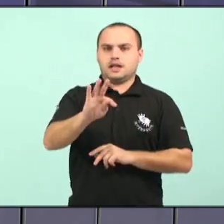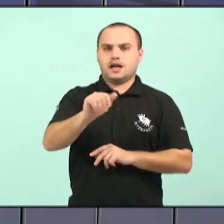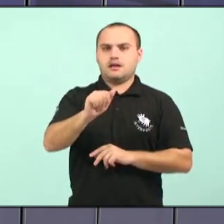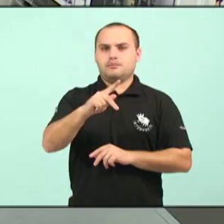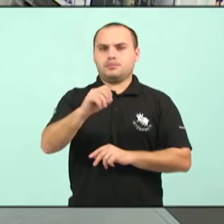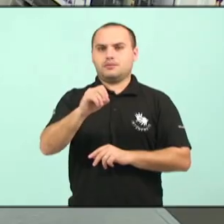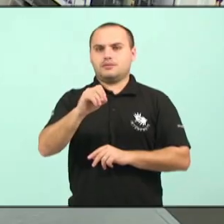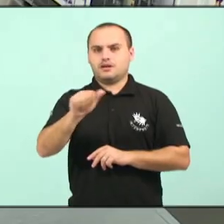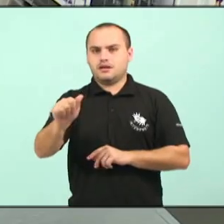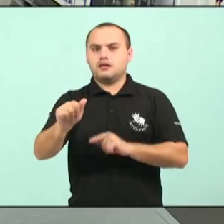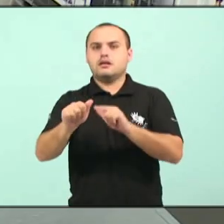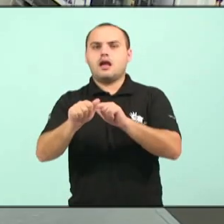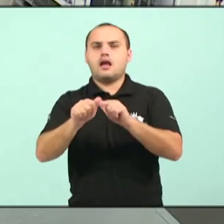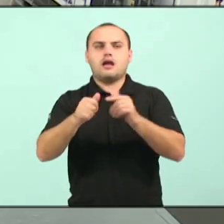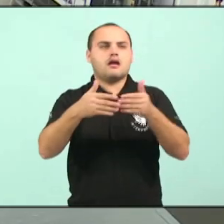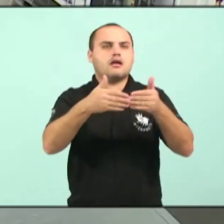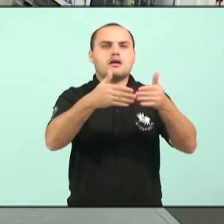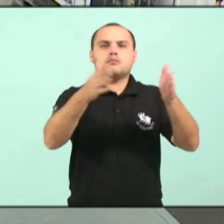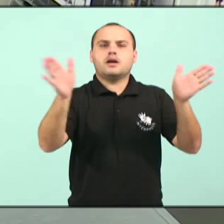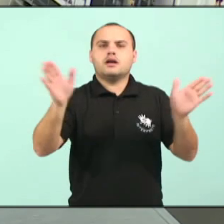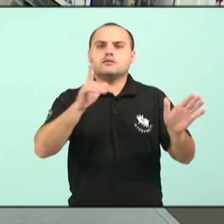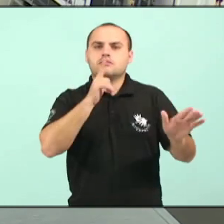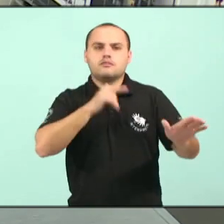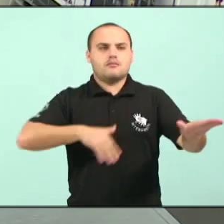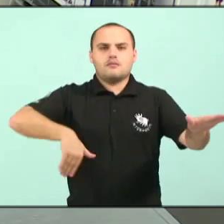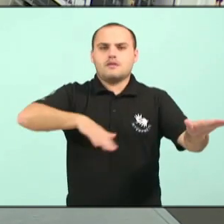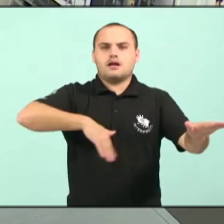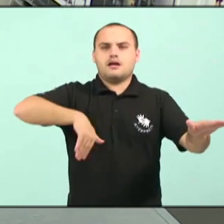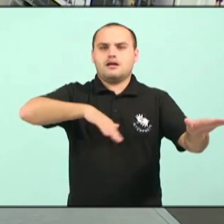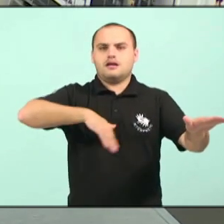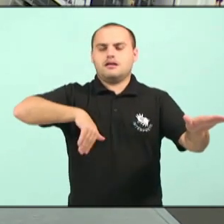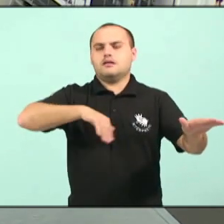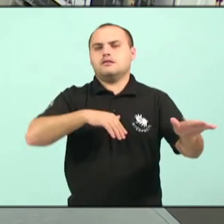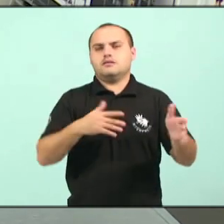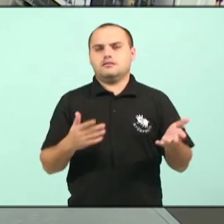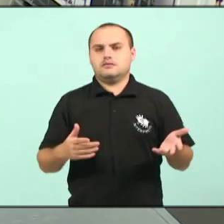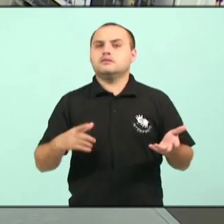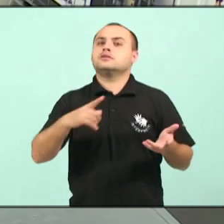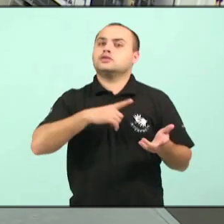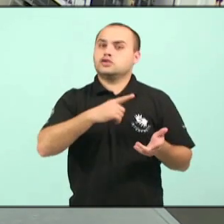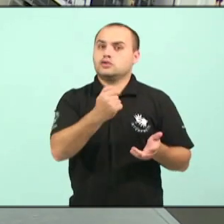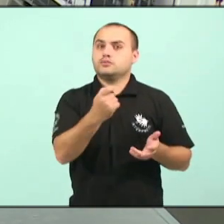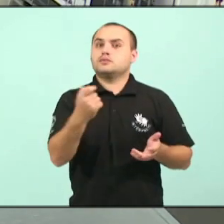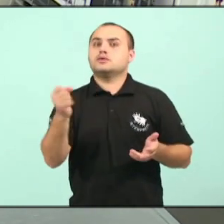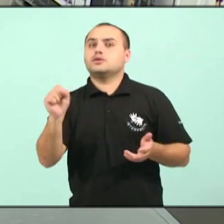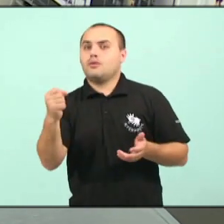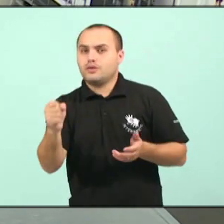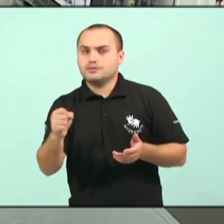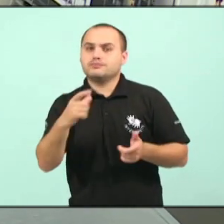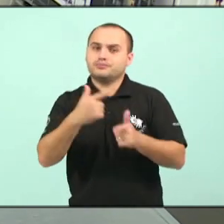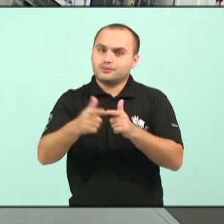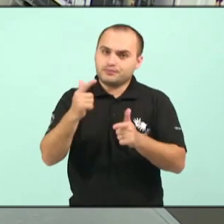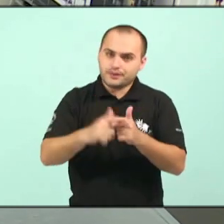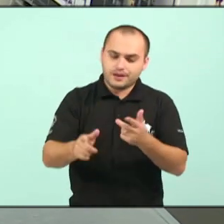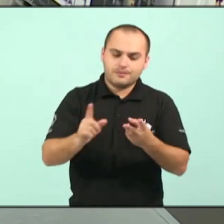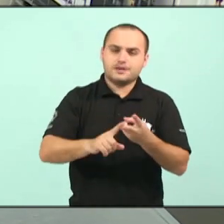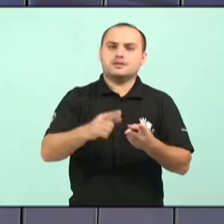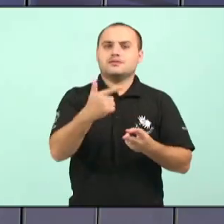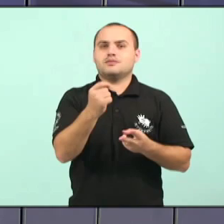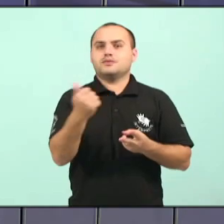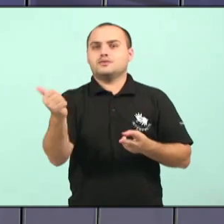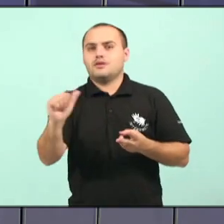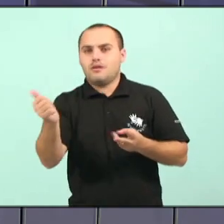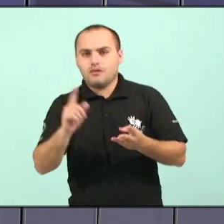mar aberto, um porto marítimo, que é um porto fluvial. Nós tivemos impacto na enchente de 2008, na enchente de 2011, nas cheias de 2015. Então, o